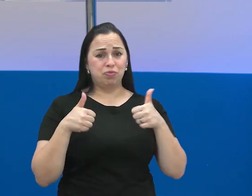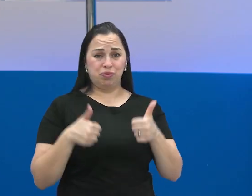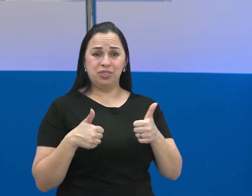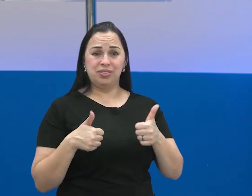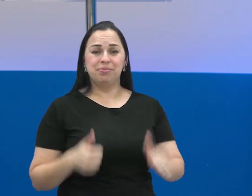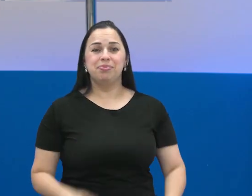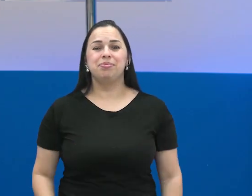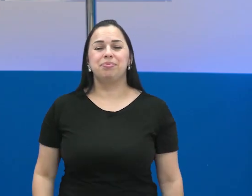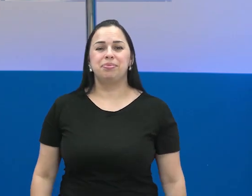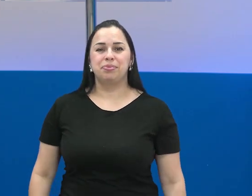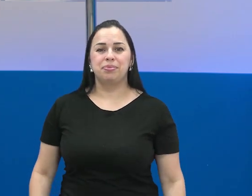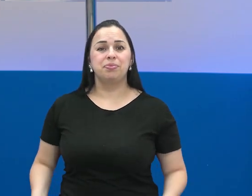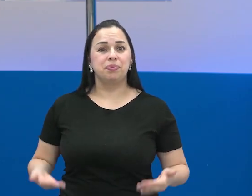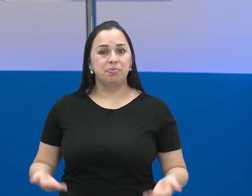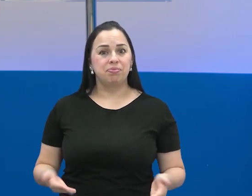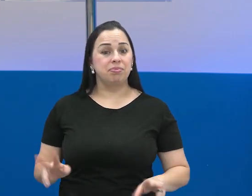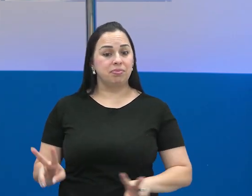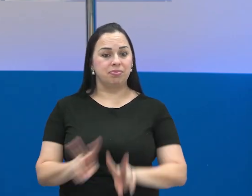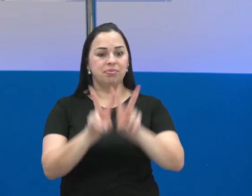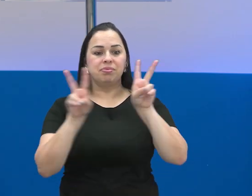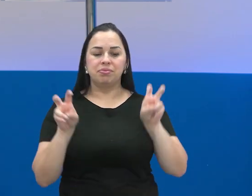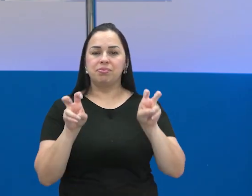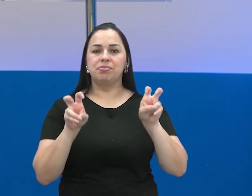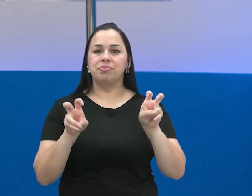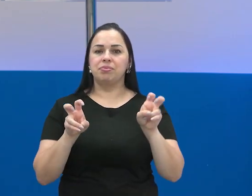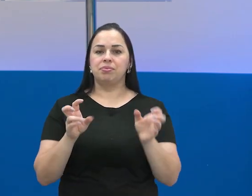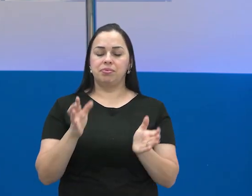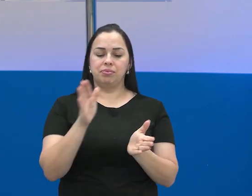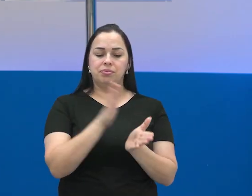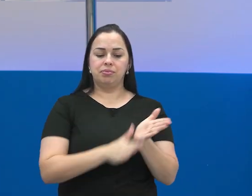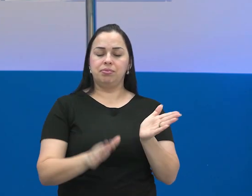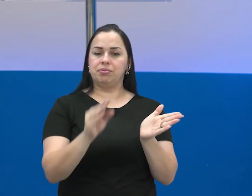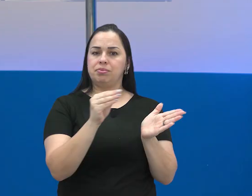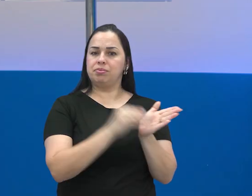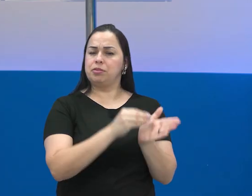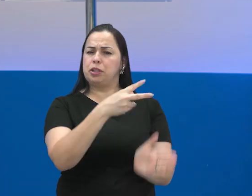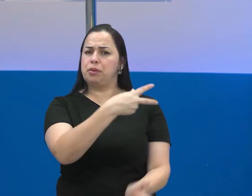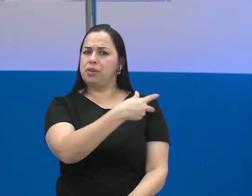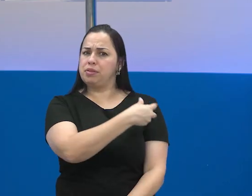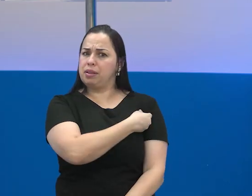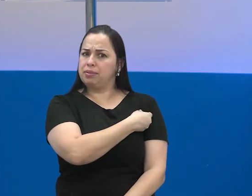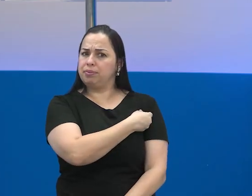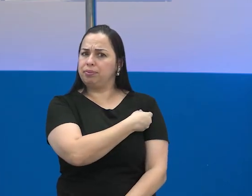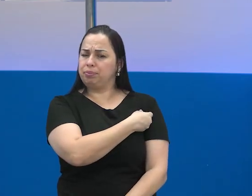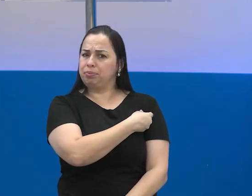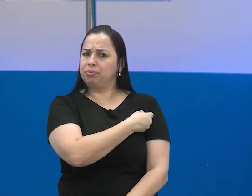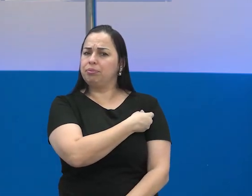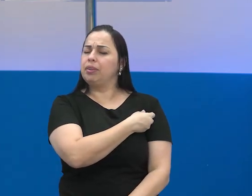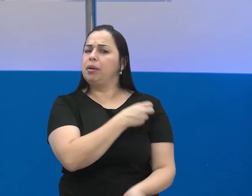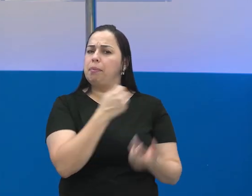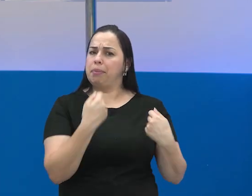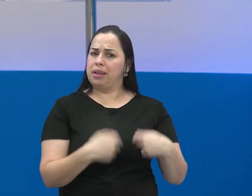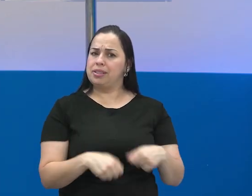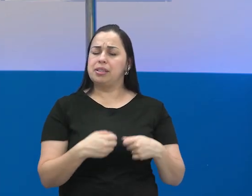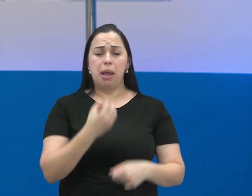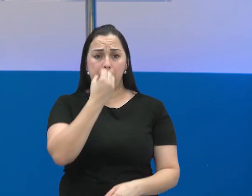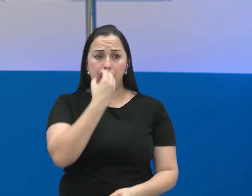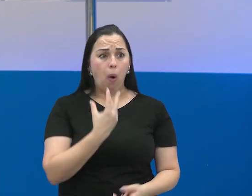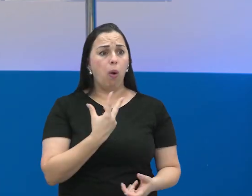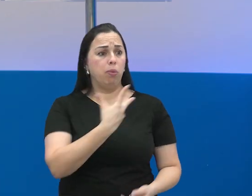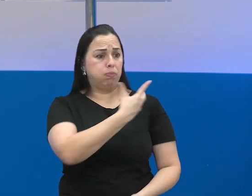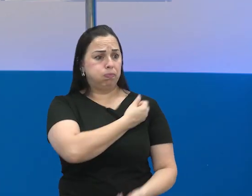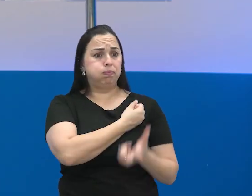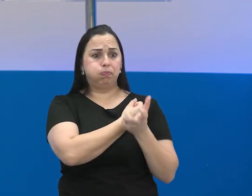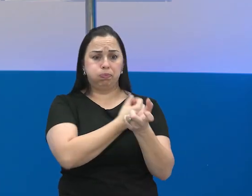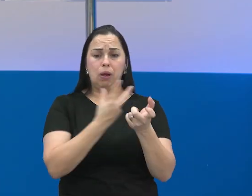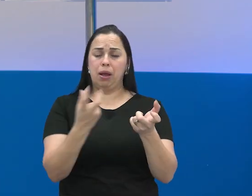bem para os estudantes. Nosso assunto agora é a carteira de vacinação. Manter o documento em dia é a melhor maneira,